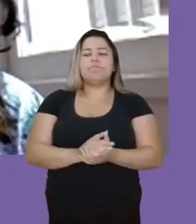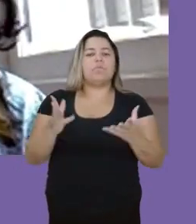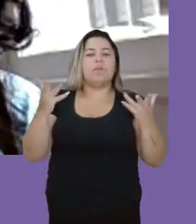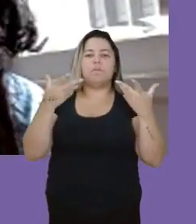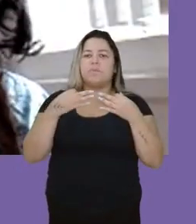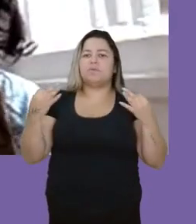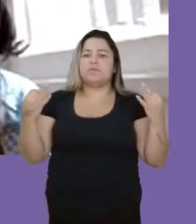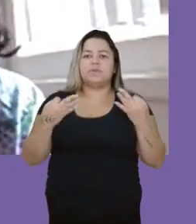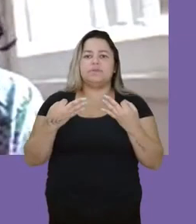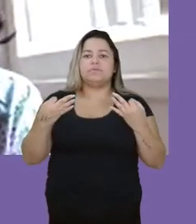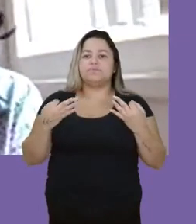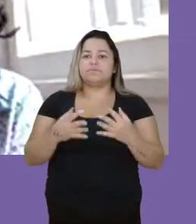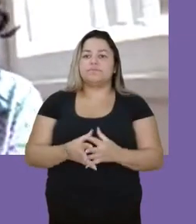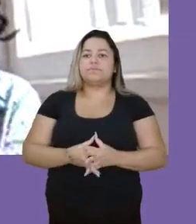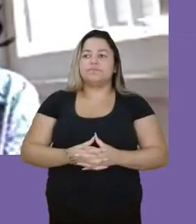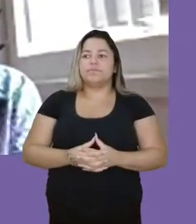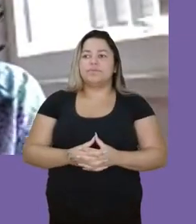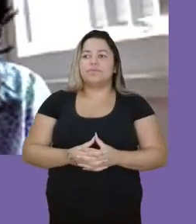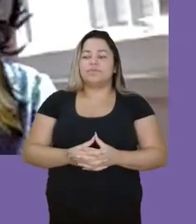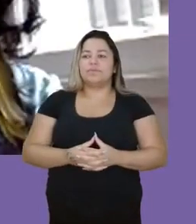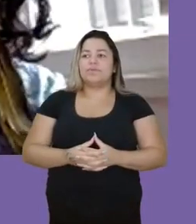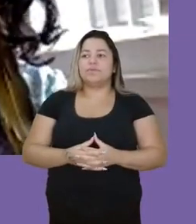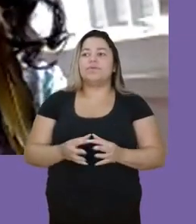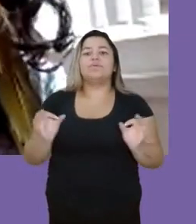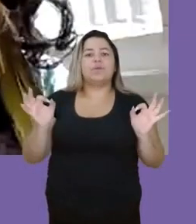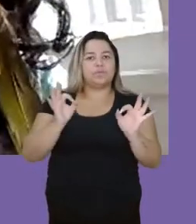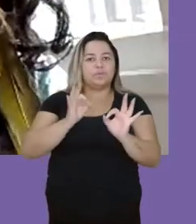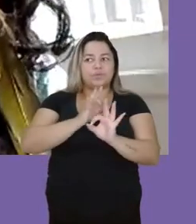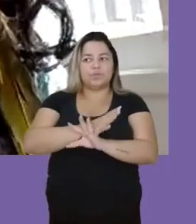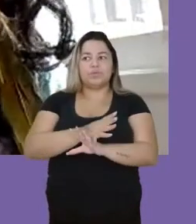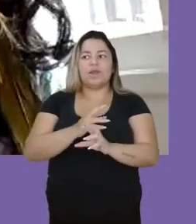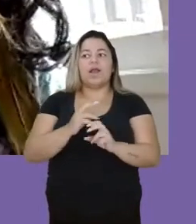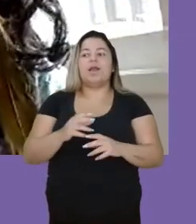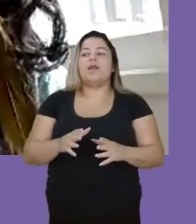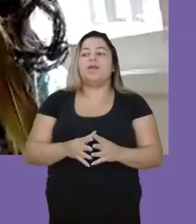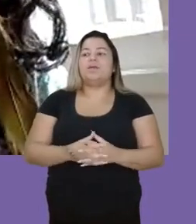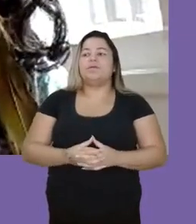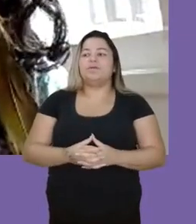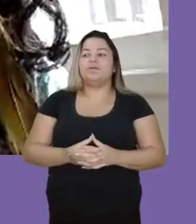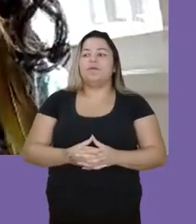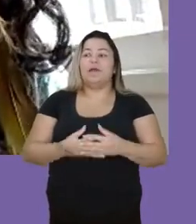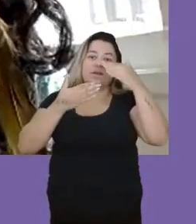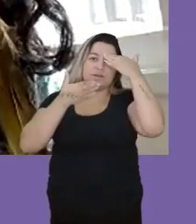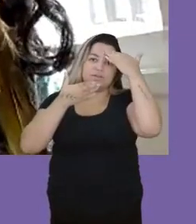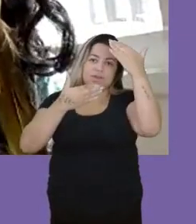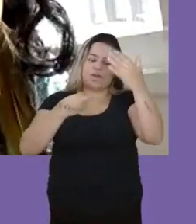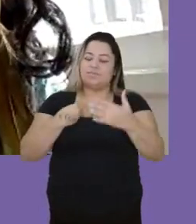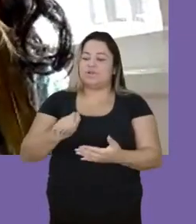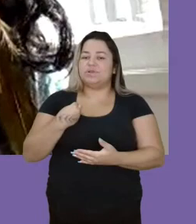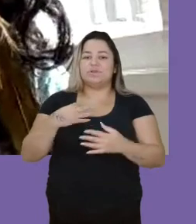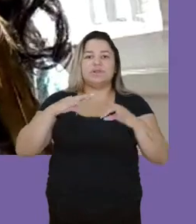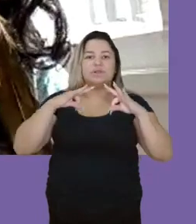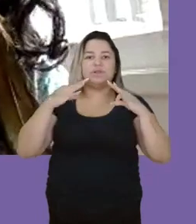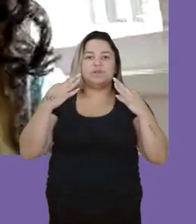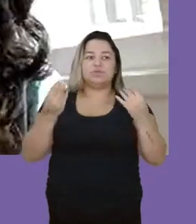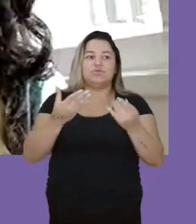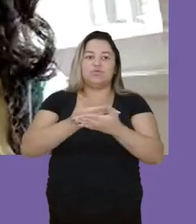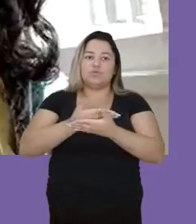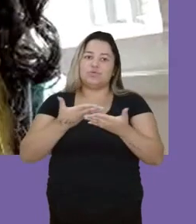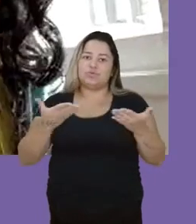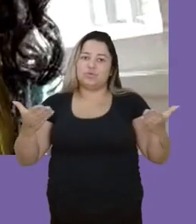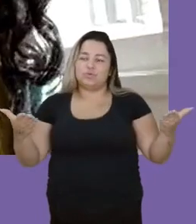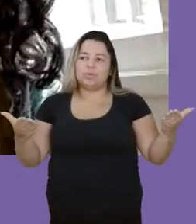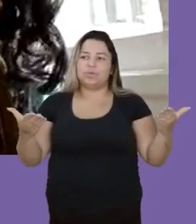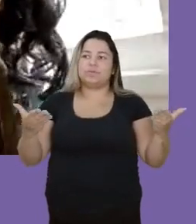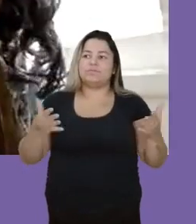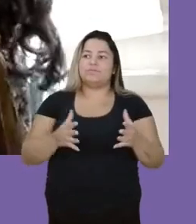Agradeço. Perfeito. Acho que encerramos muito bem essa aula. Inclusive, agradeço a presença de todas aqui,